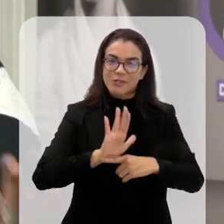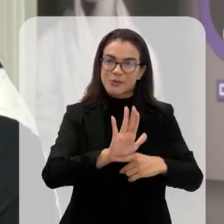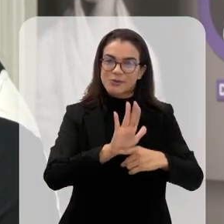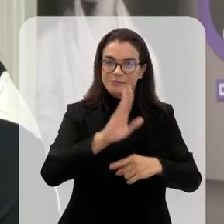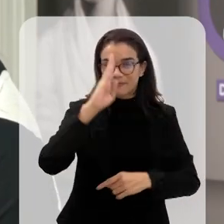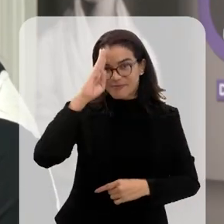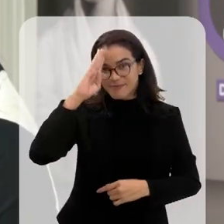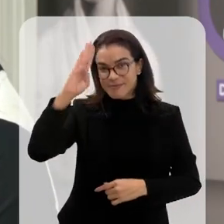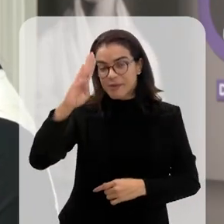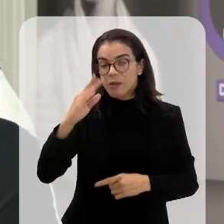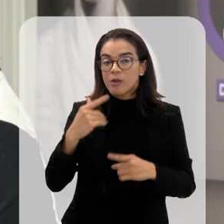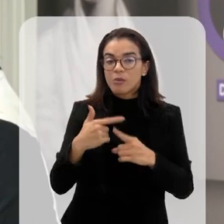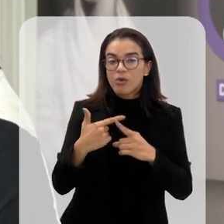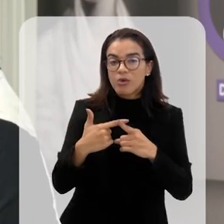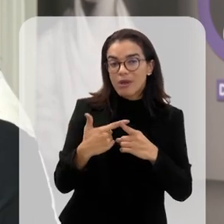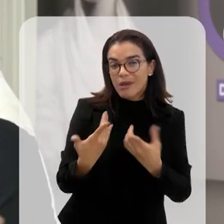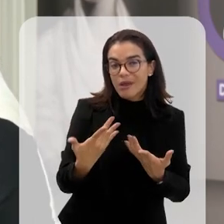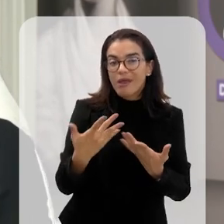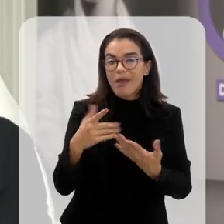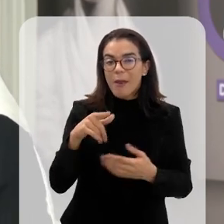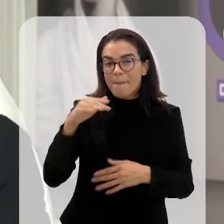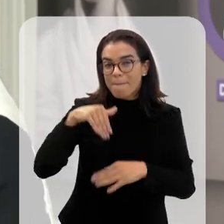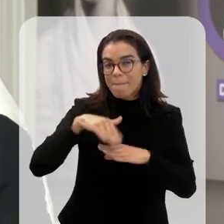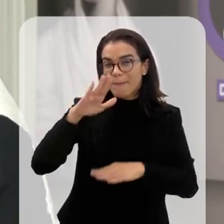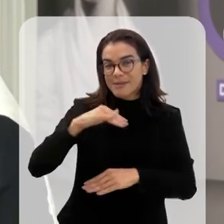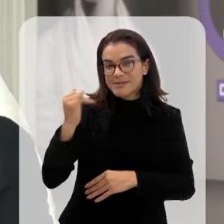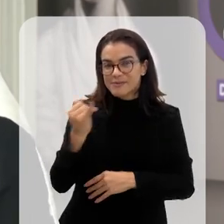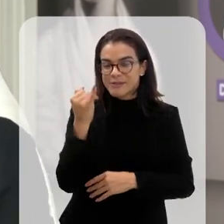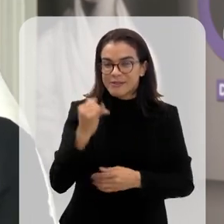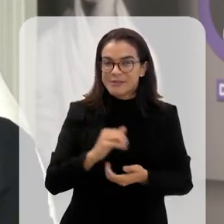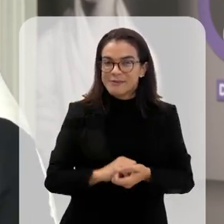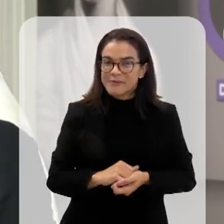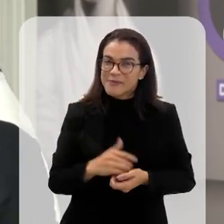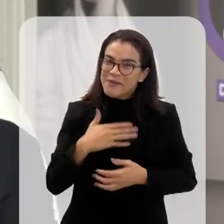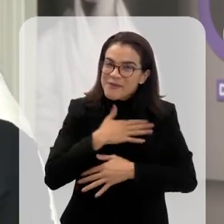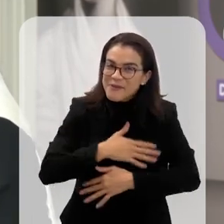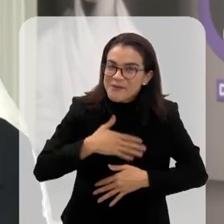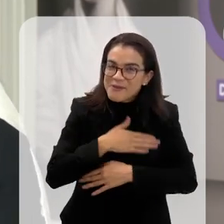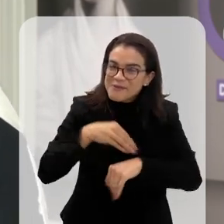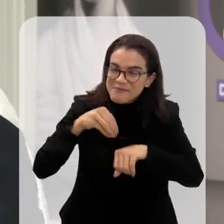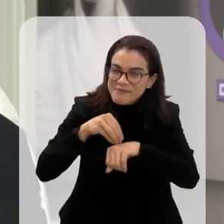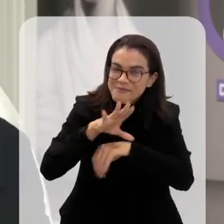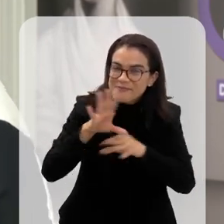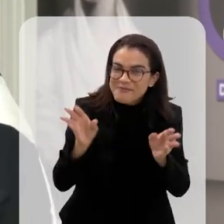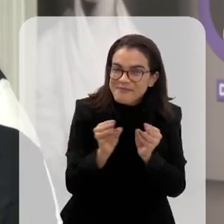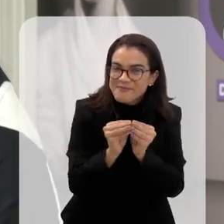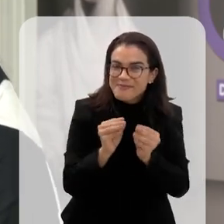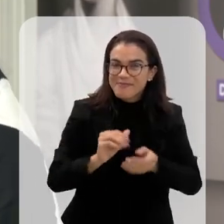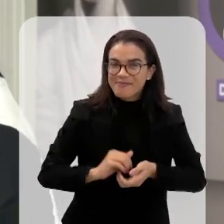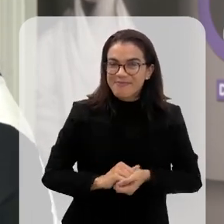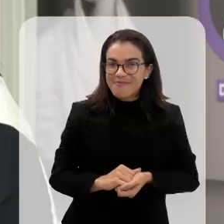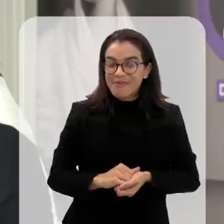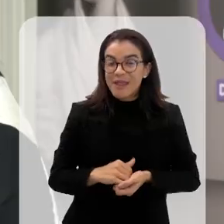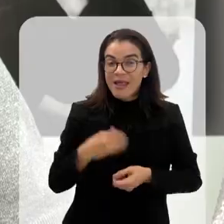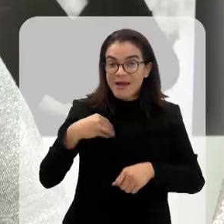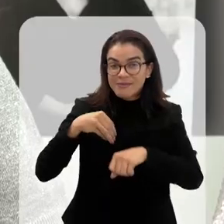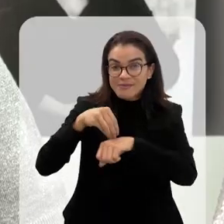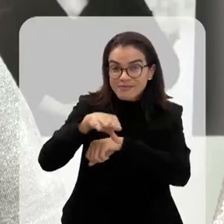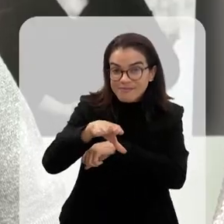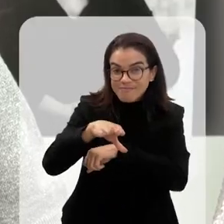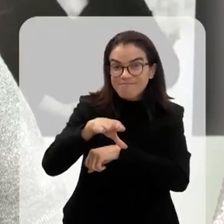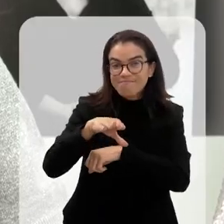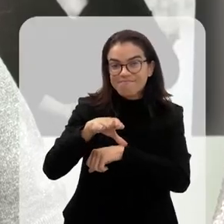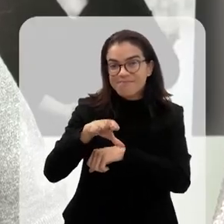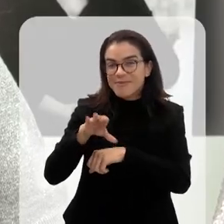de poder ajudar, principalmente, que eu acho que é o mais importante. Gostaria que a senhora deixasse uma mensagem.